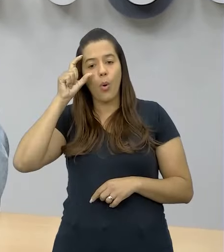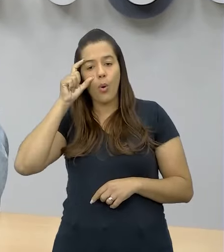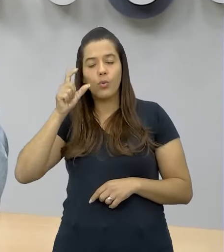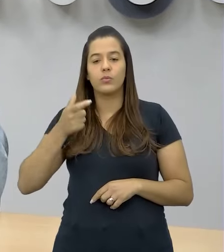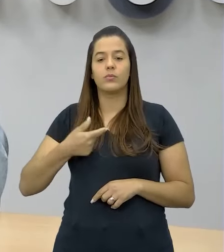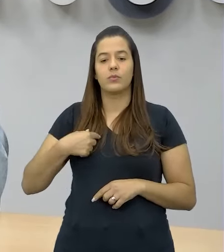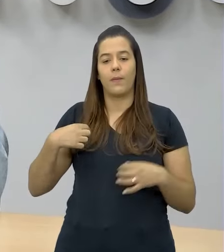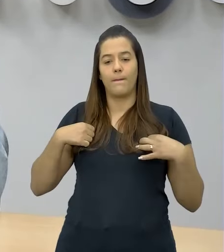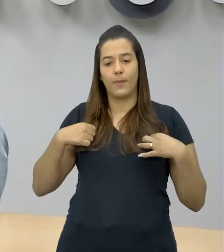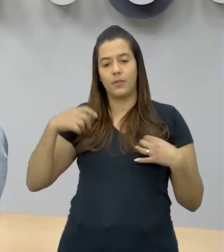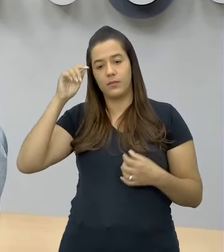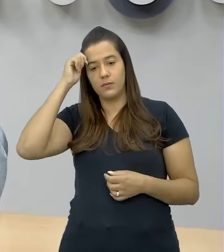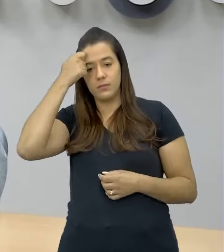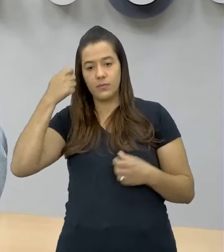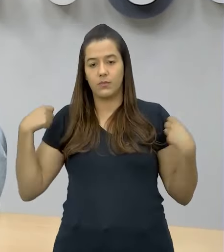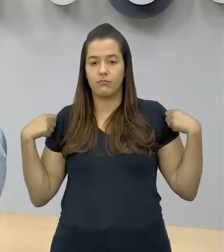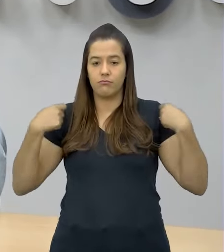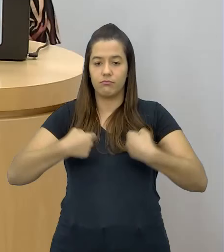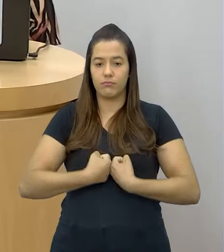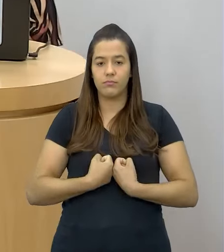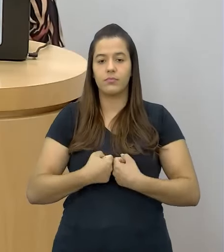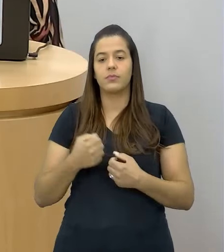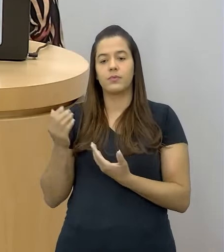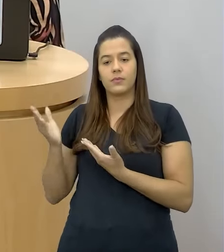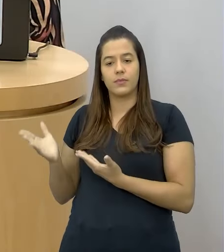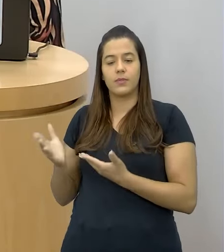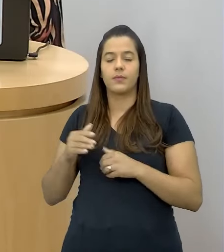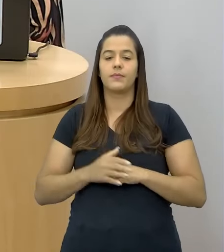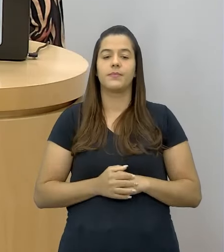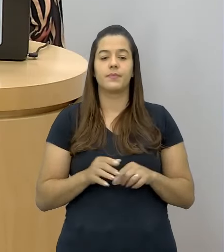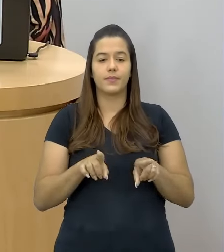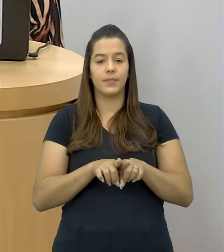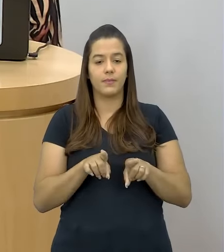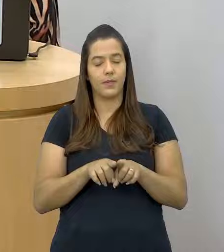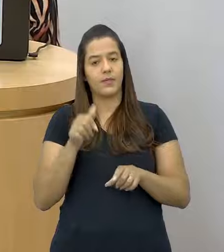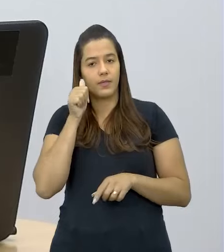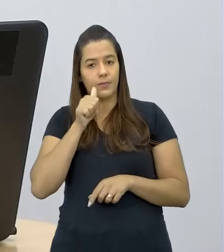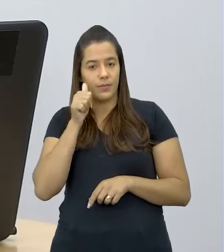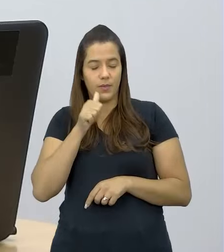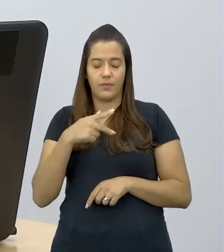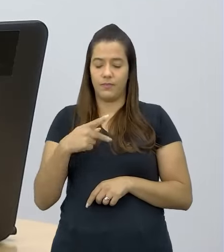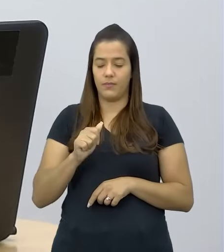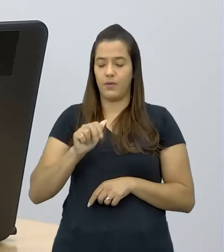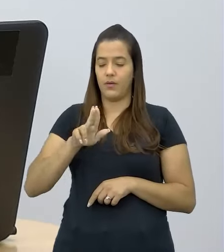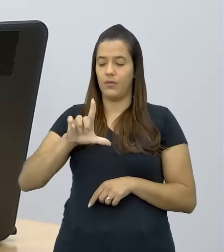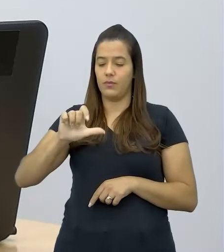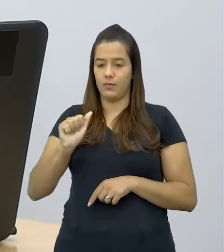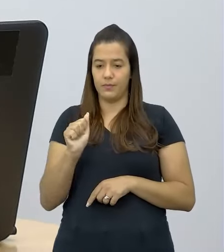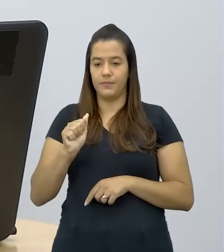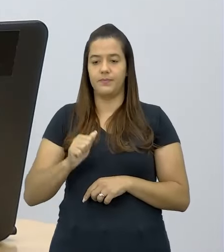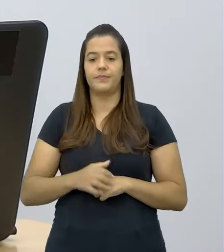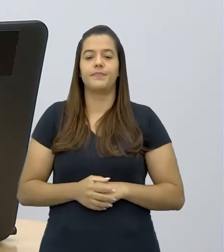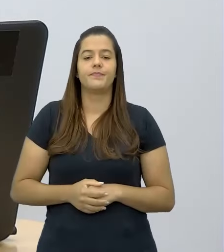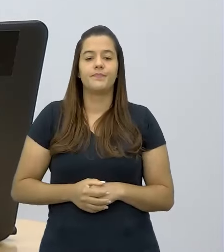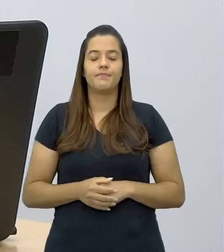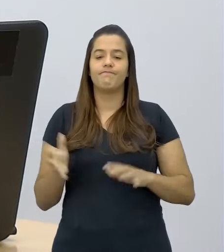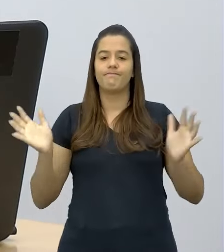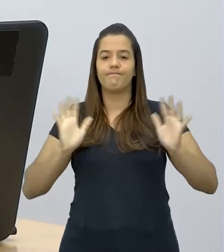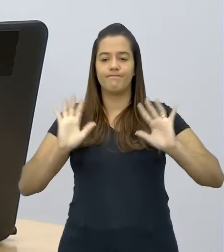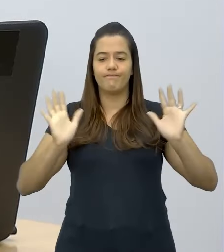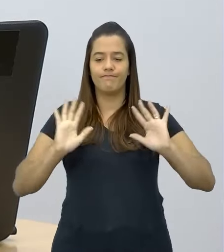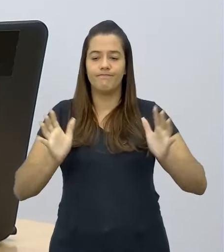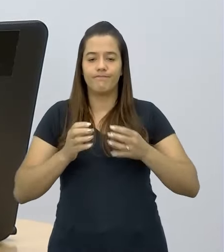camiseta preta e um agasalho azul. Estou aqui com a formadora Paula, aqui minha colega. Olá, Bruno. Olá,